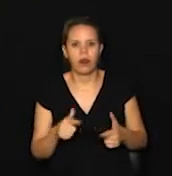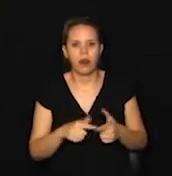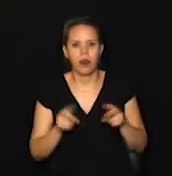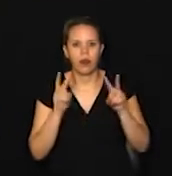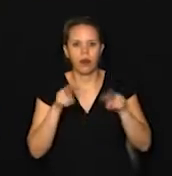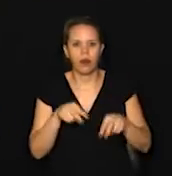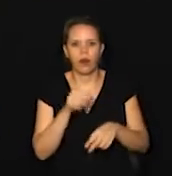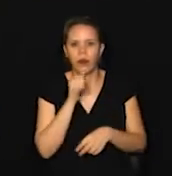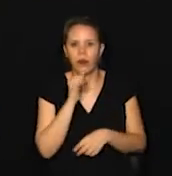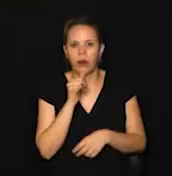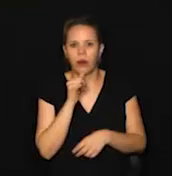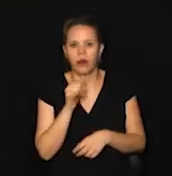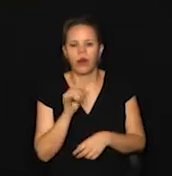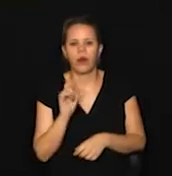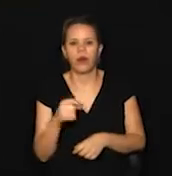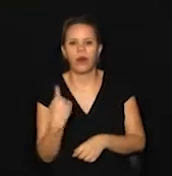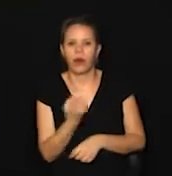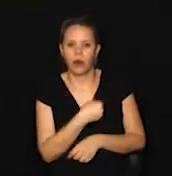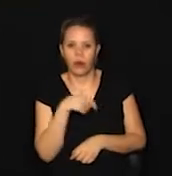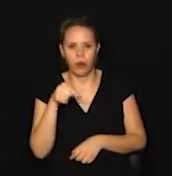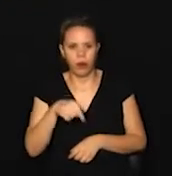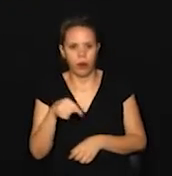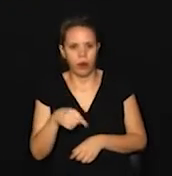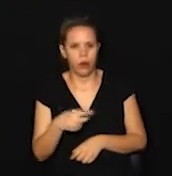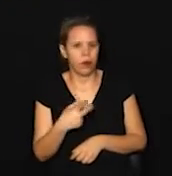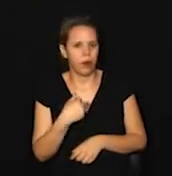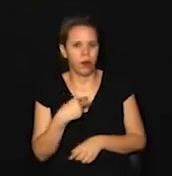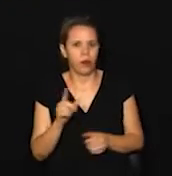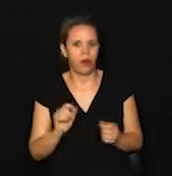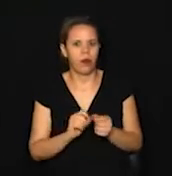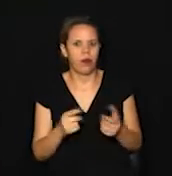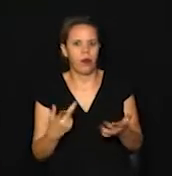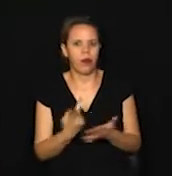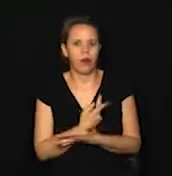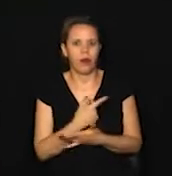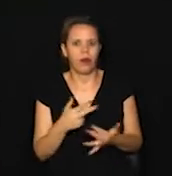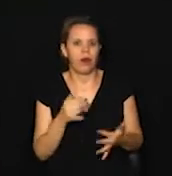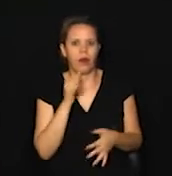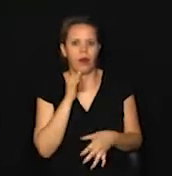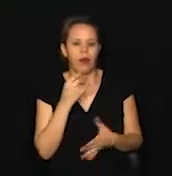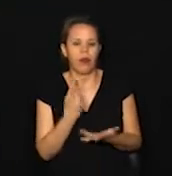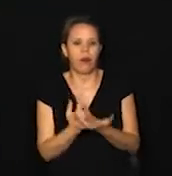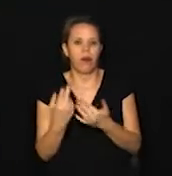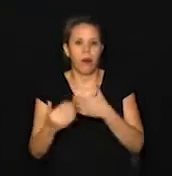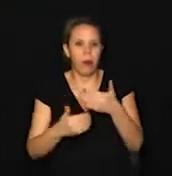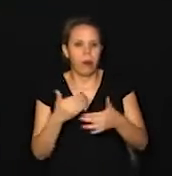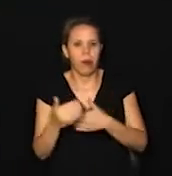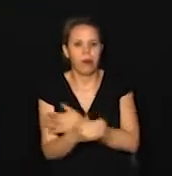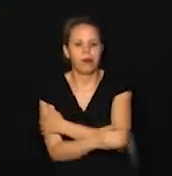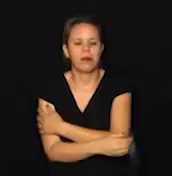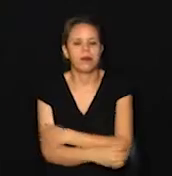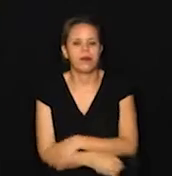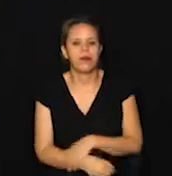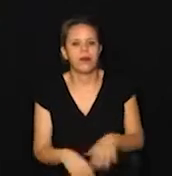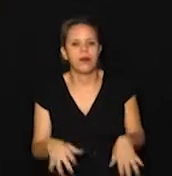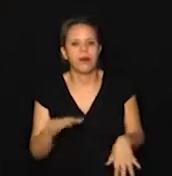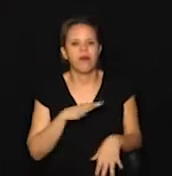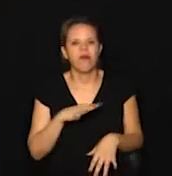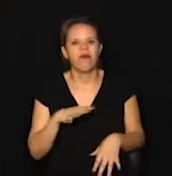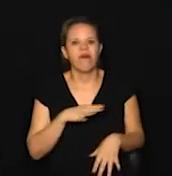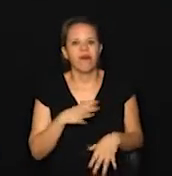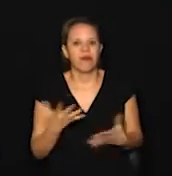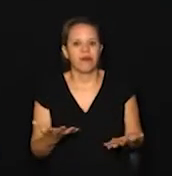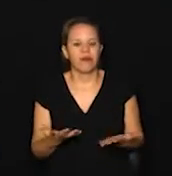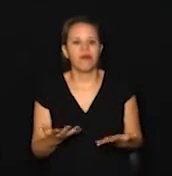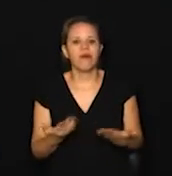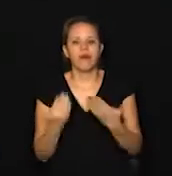um exemplo para que nós não façamos aí o mesmo processo, né? As cidades